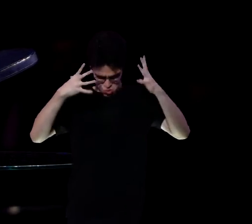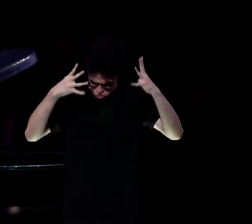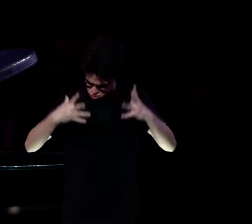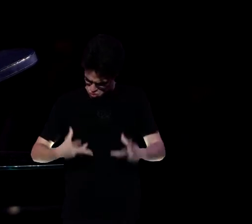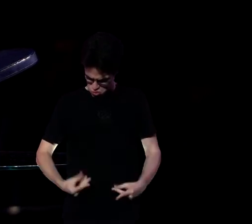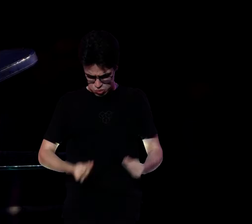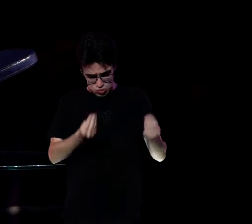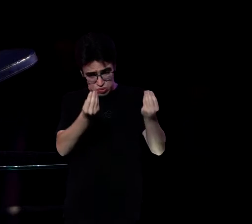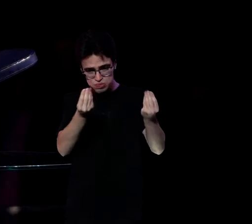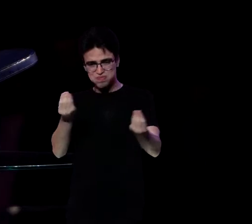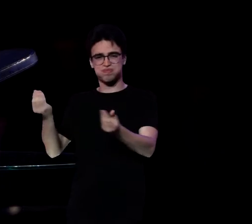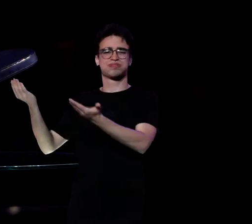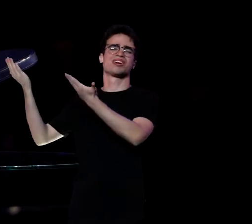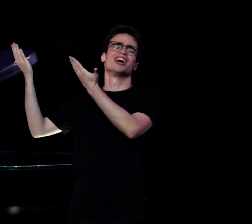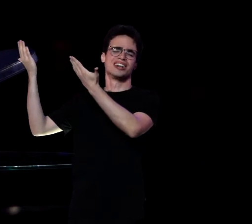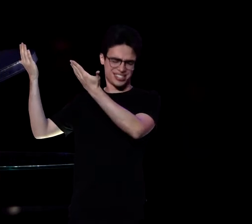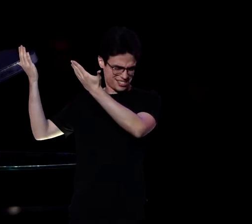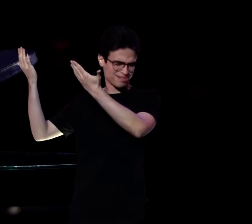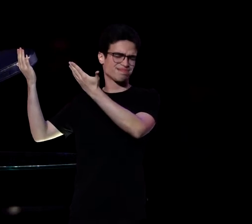completo.